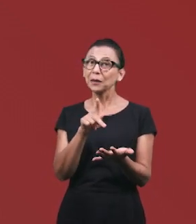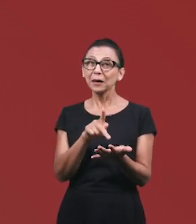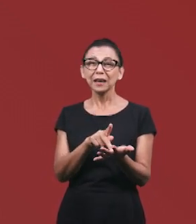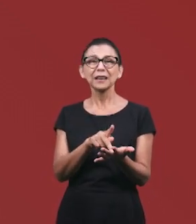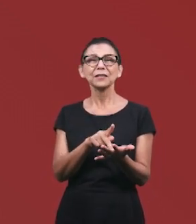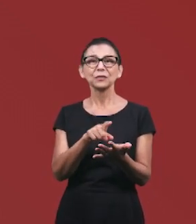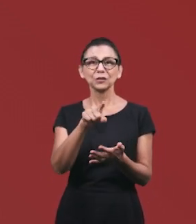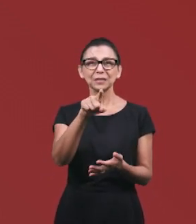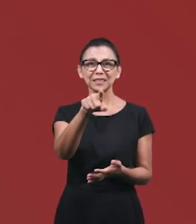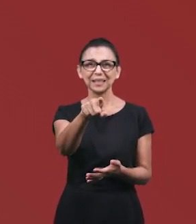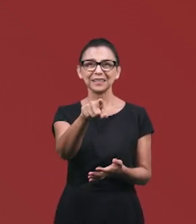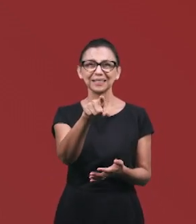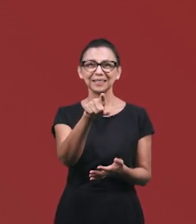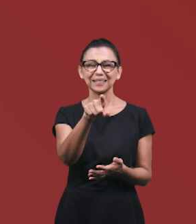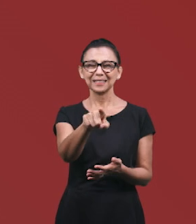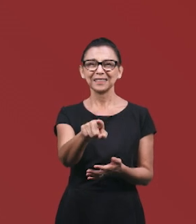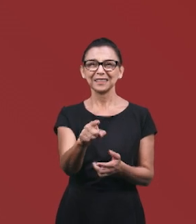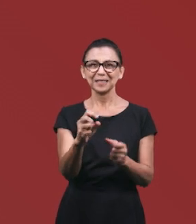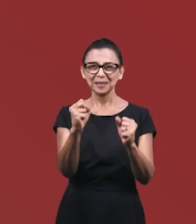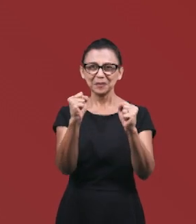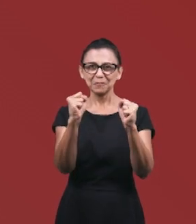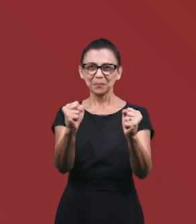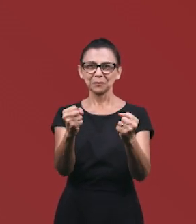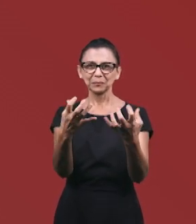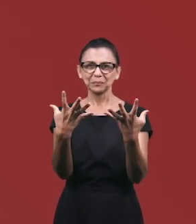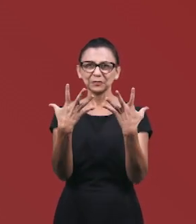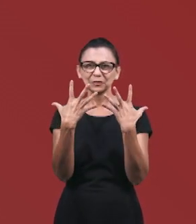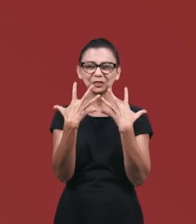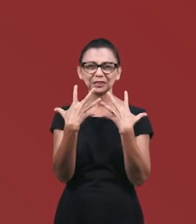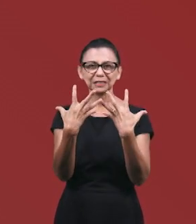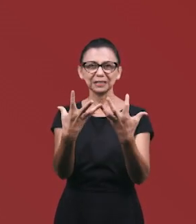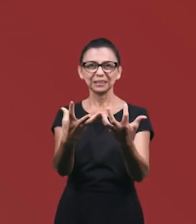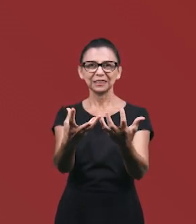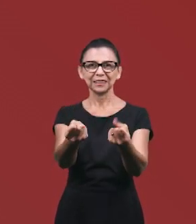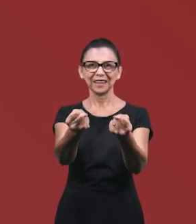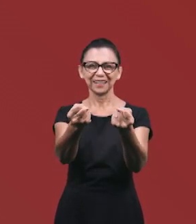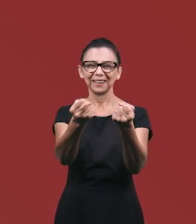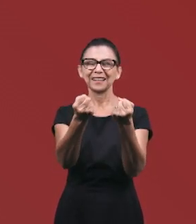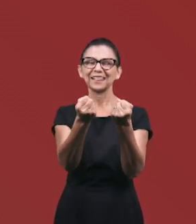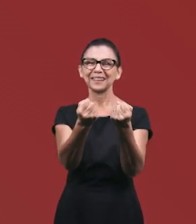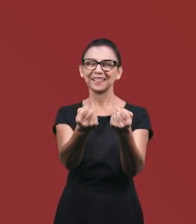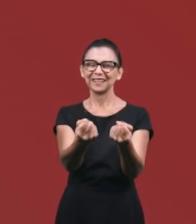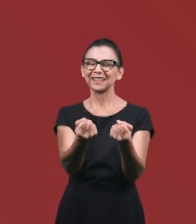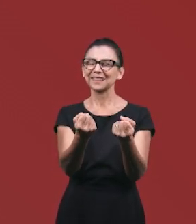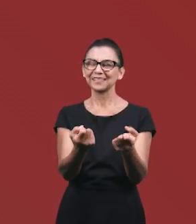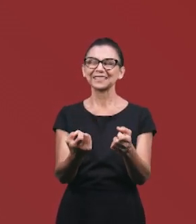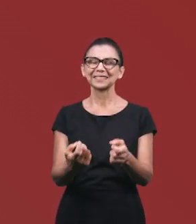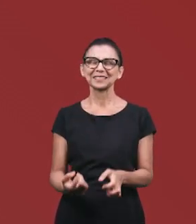verdadeiro que o homem pode ter.